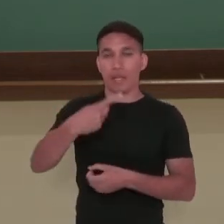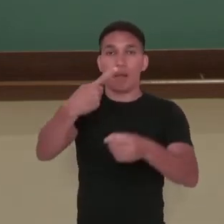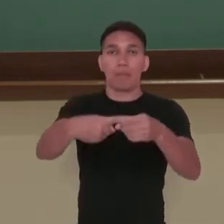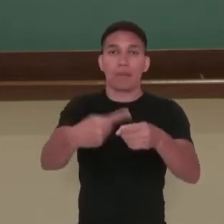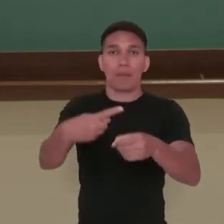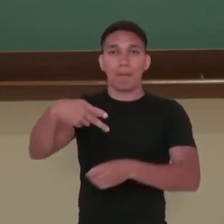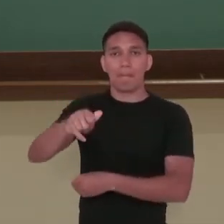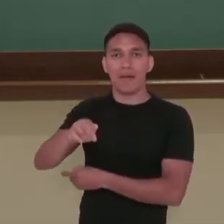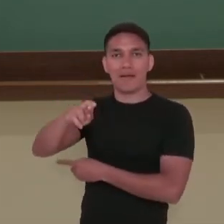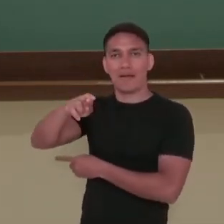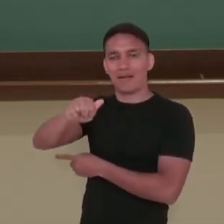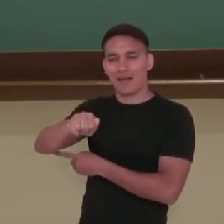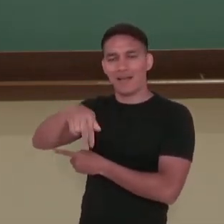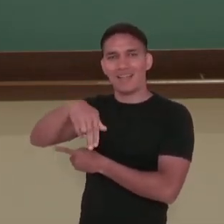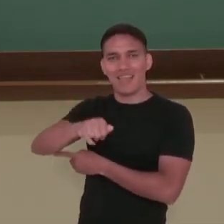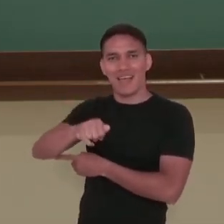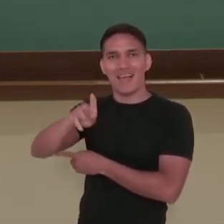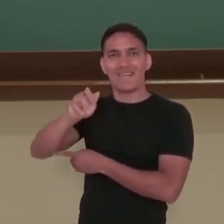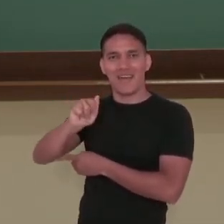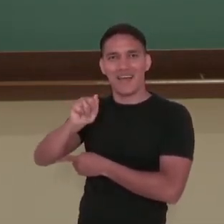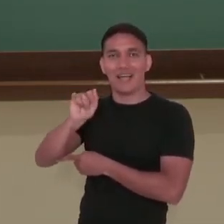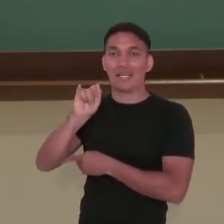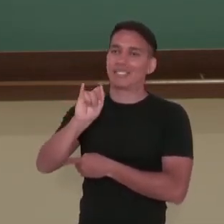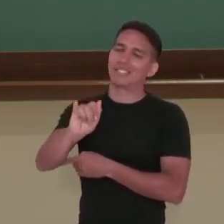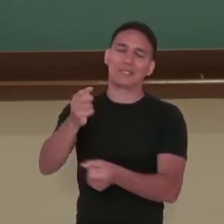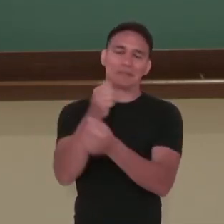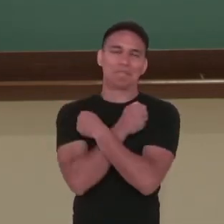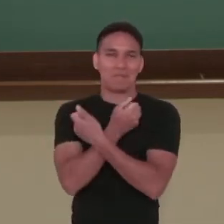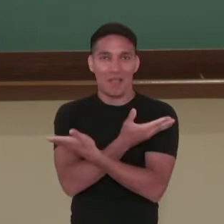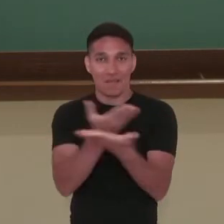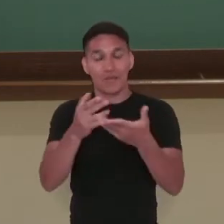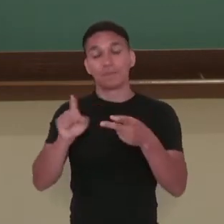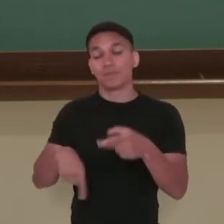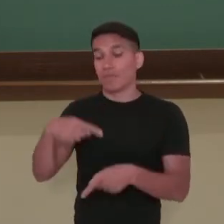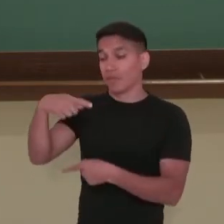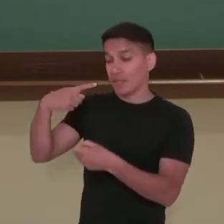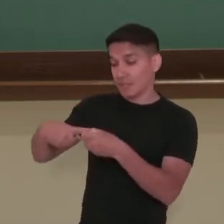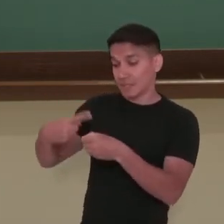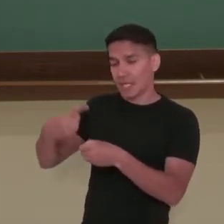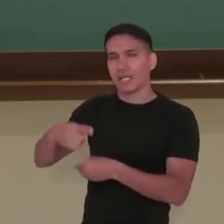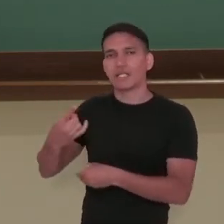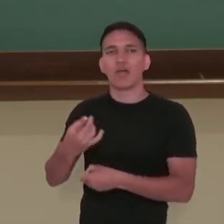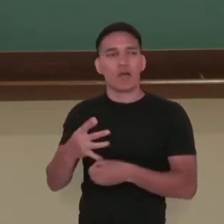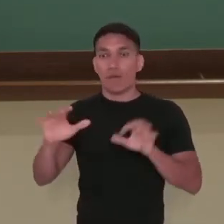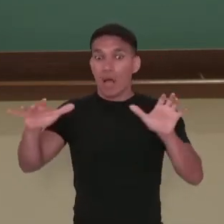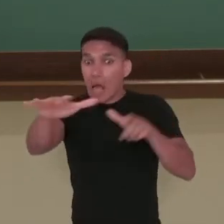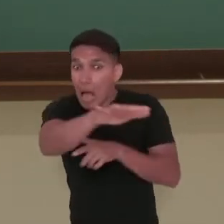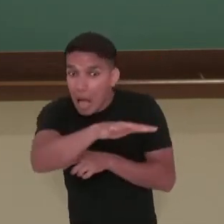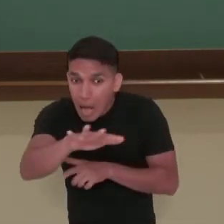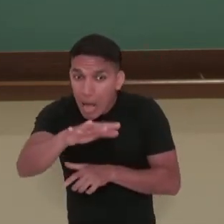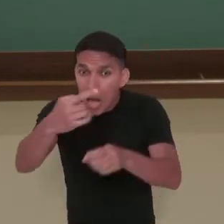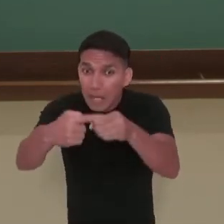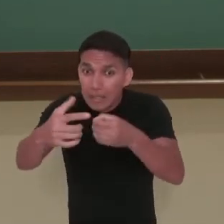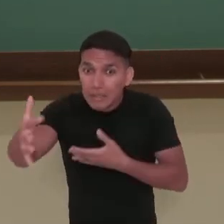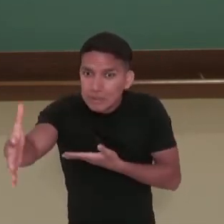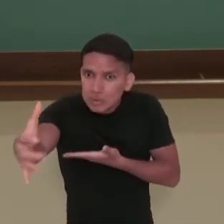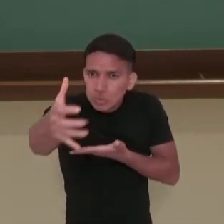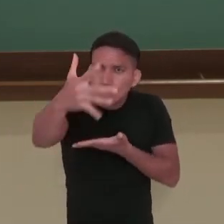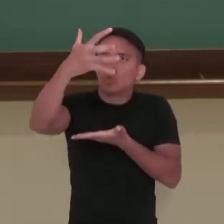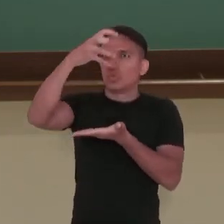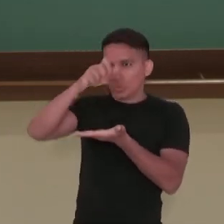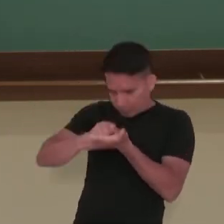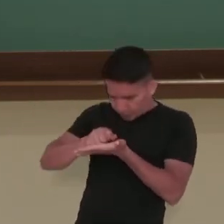Paranavaí, e um abraço lá para a galera de Paranavaí. Aí vou pegar lá o município de Paranavaí e vou reduzir para que